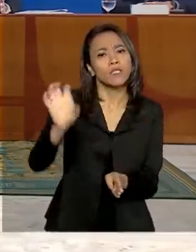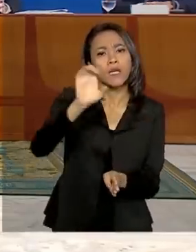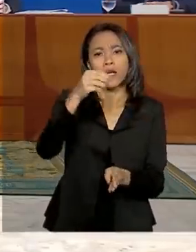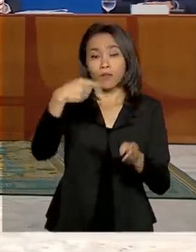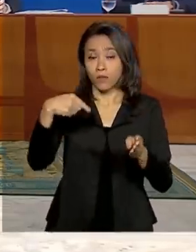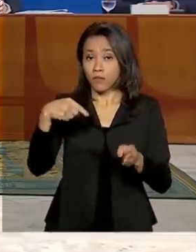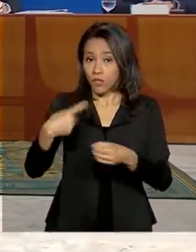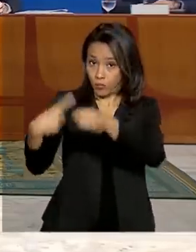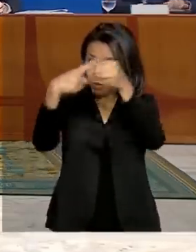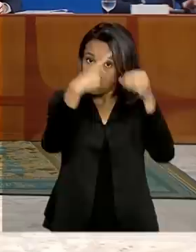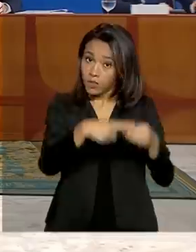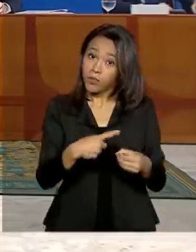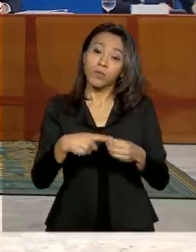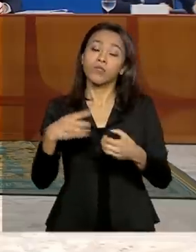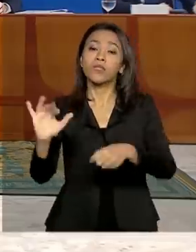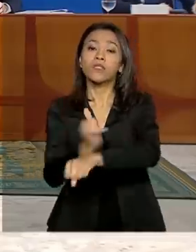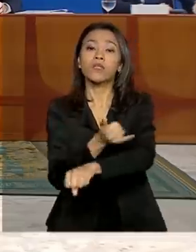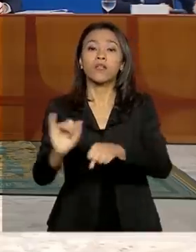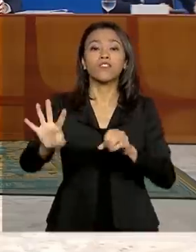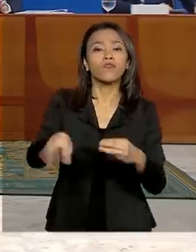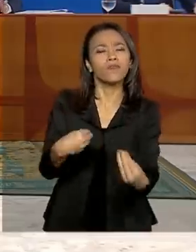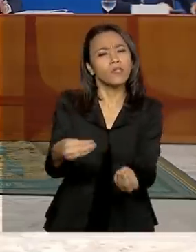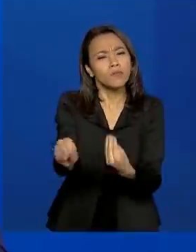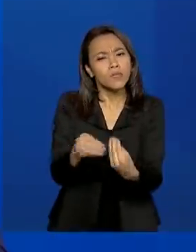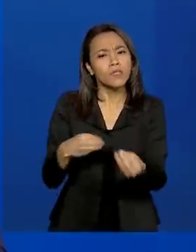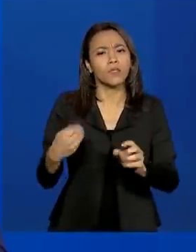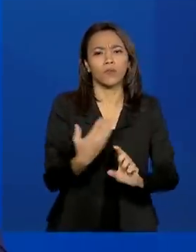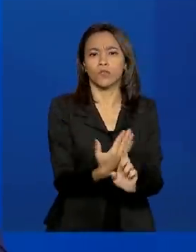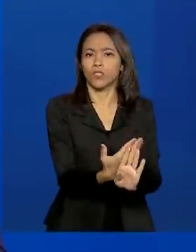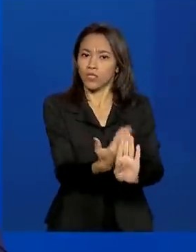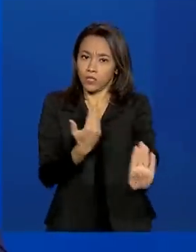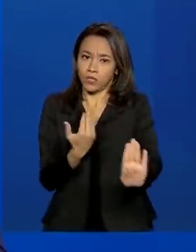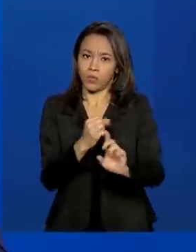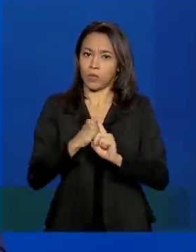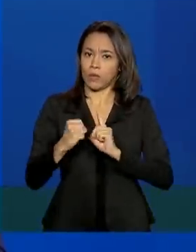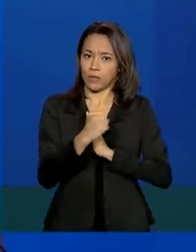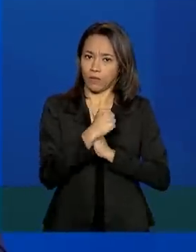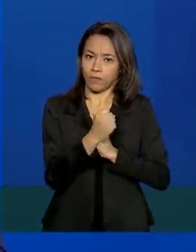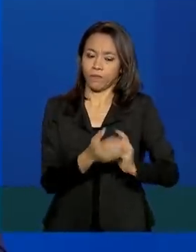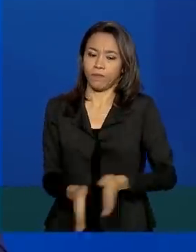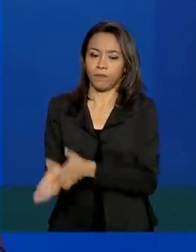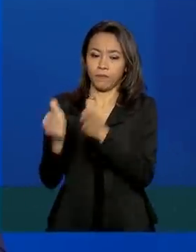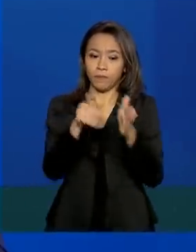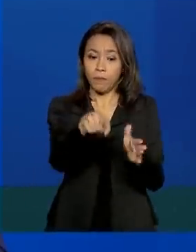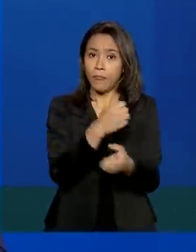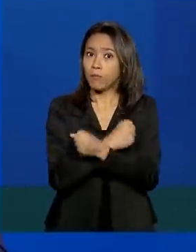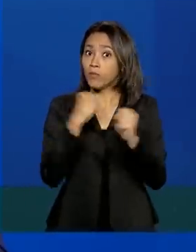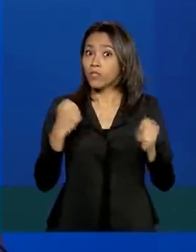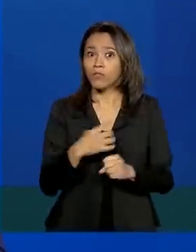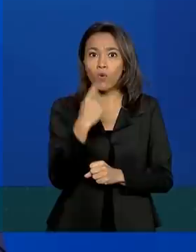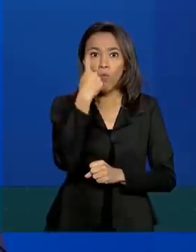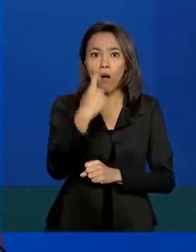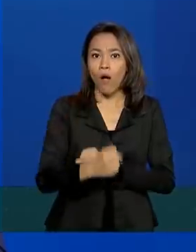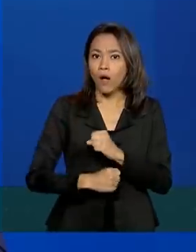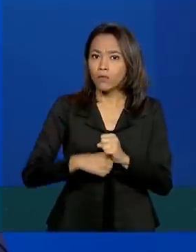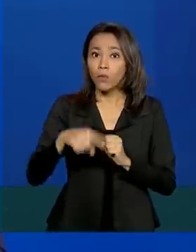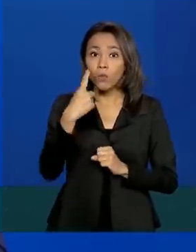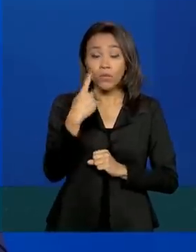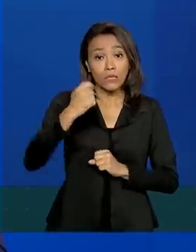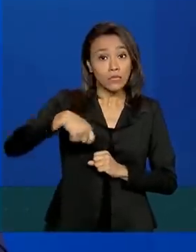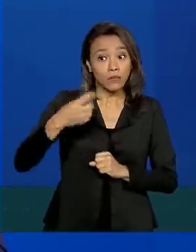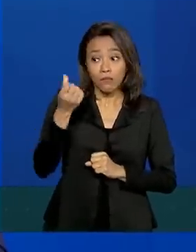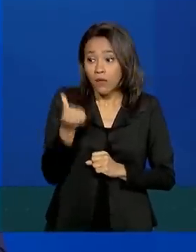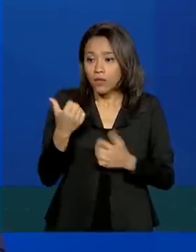de flexibilização do distanciamento social. É impossível um país sobreviver um ano, um ano e meio parado. O